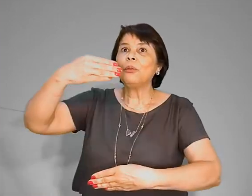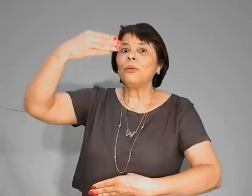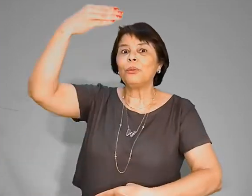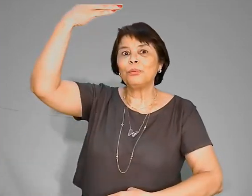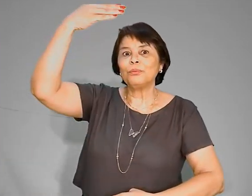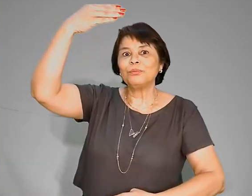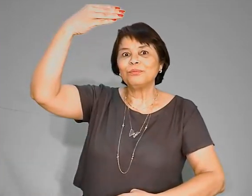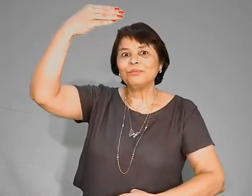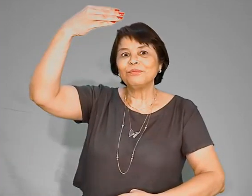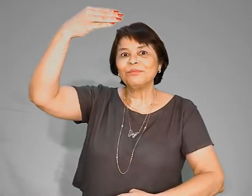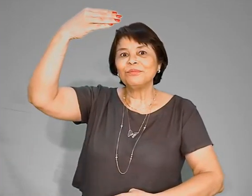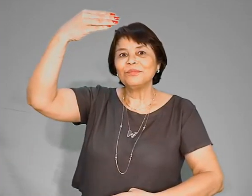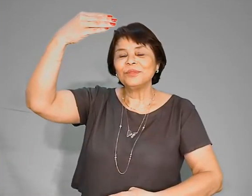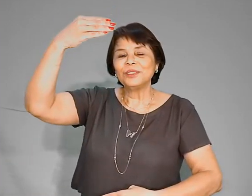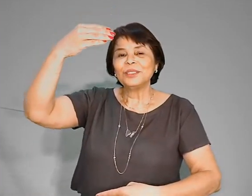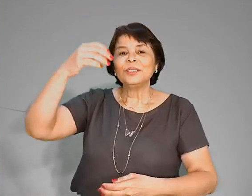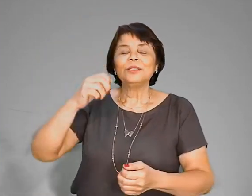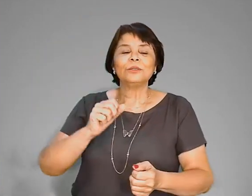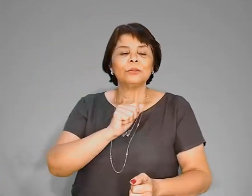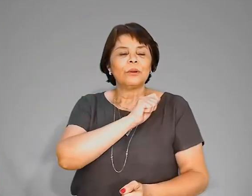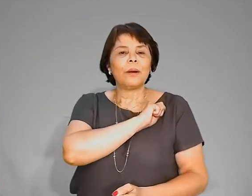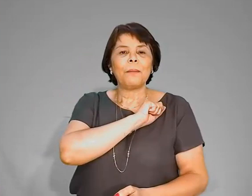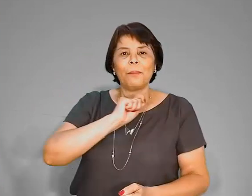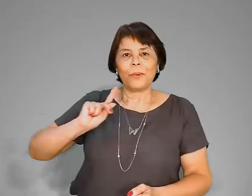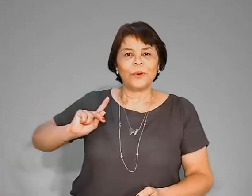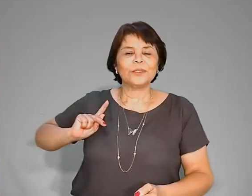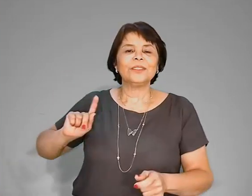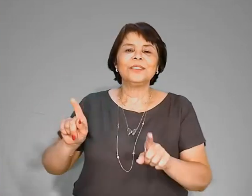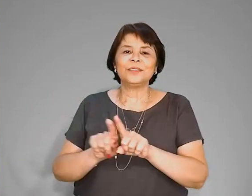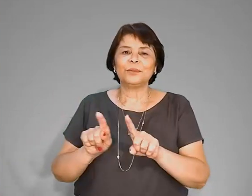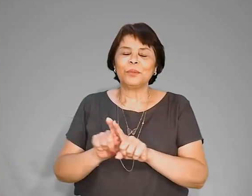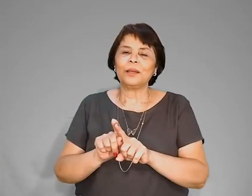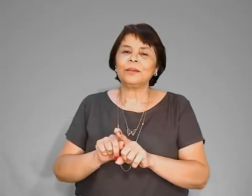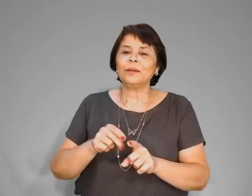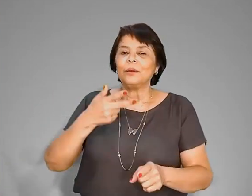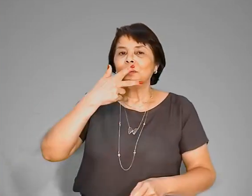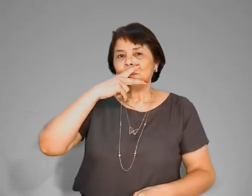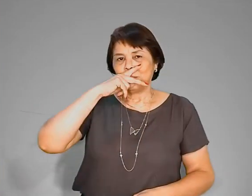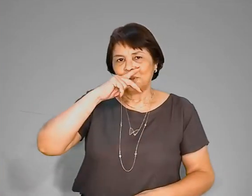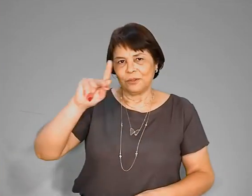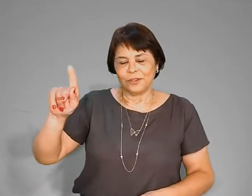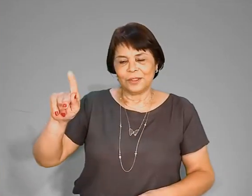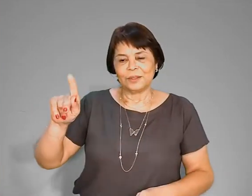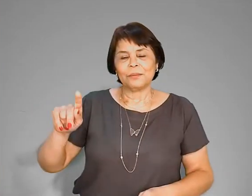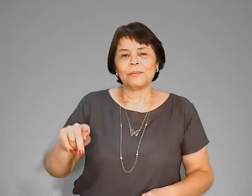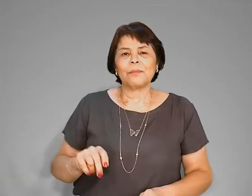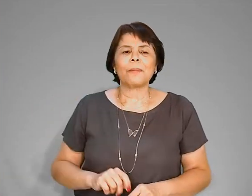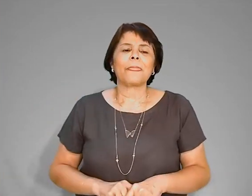profetas. Como é que essas pedras são chamadas para se ajuntarem?